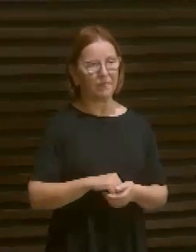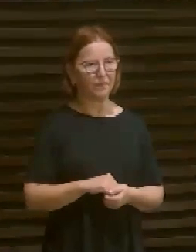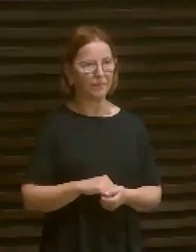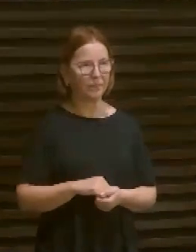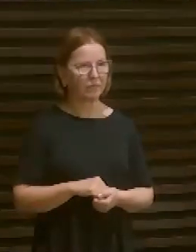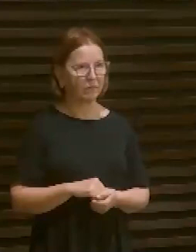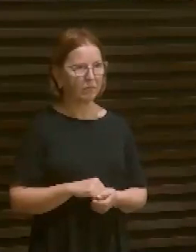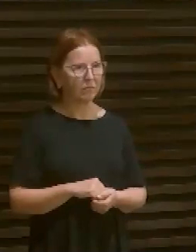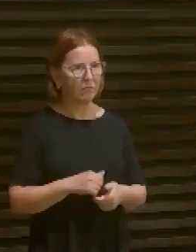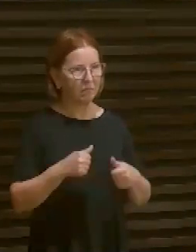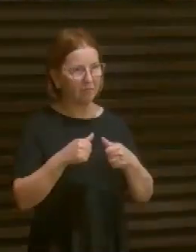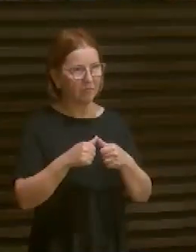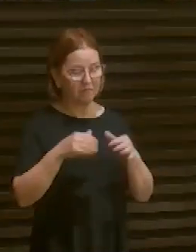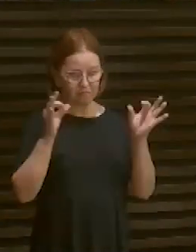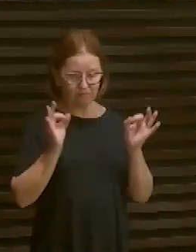Isso funciona.